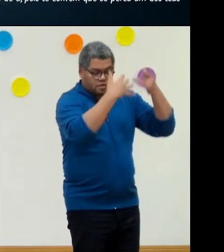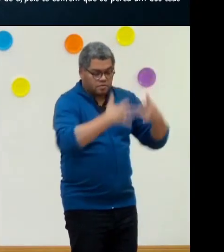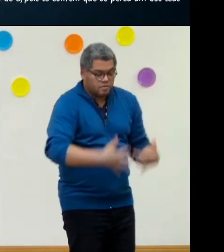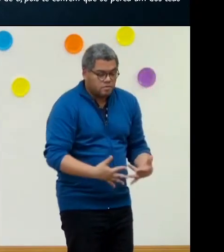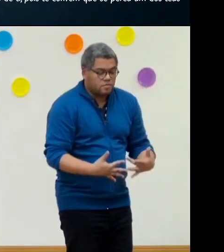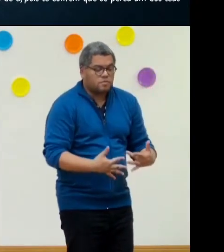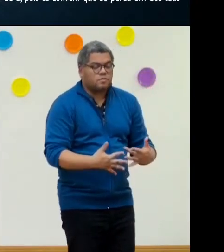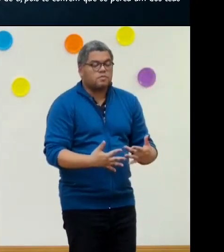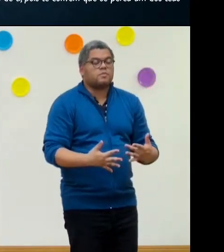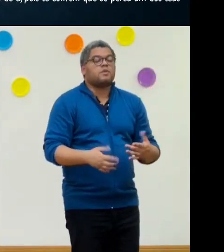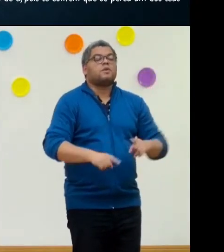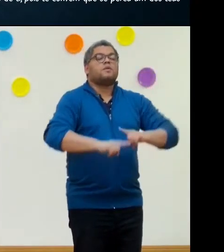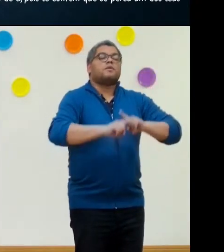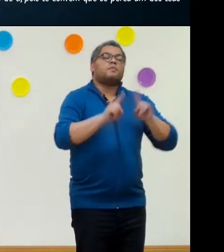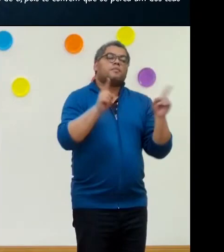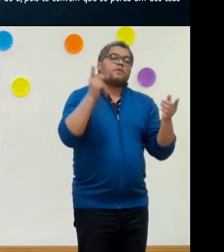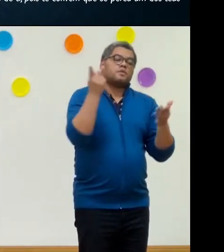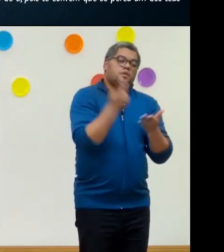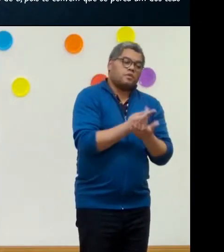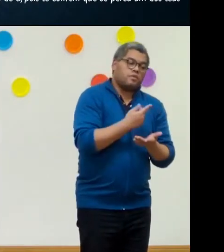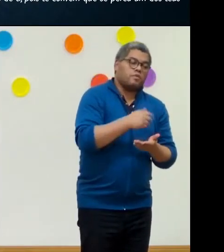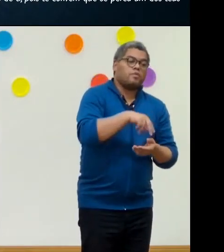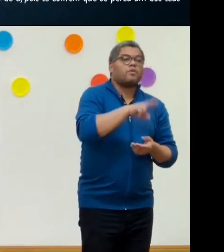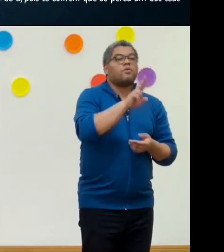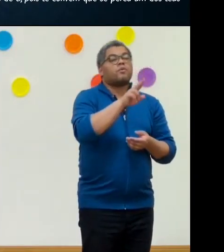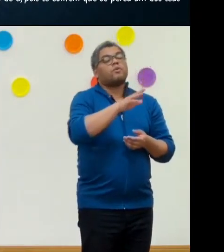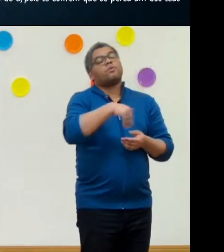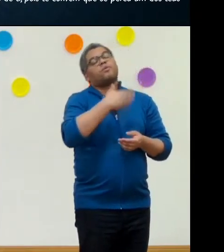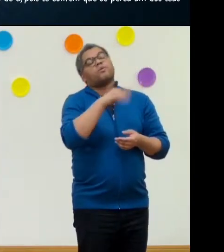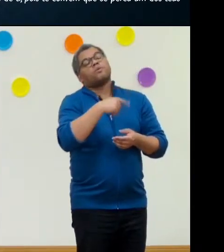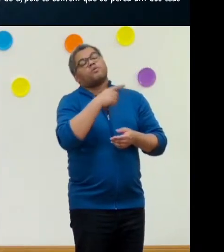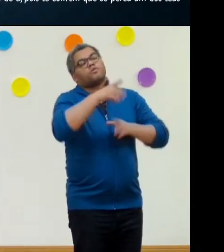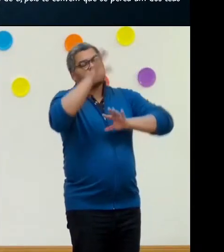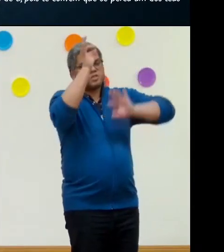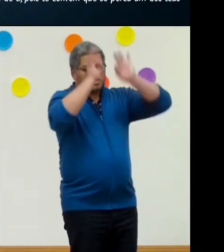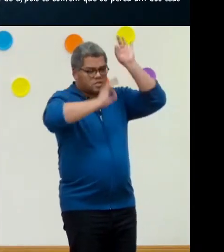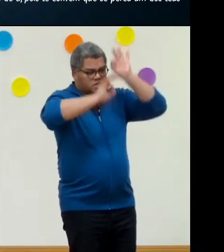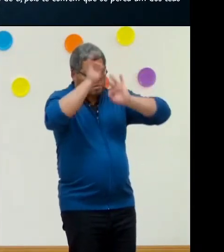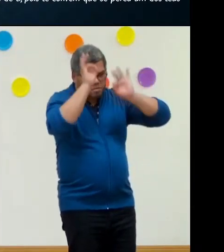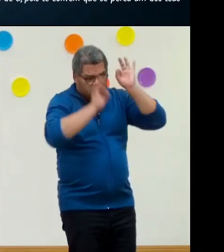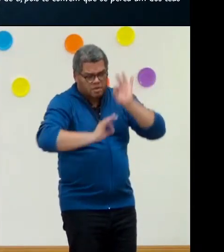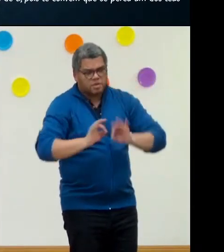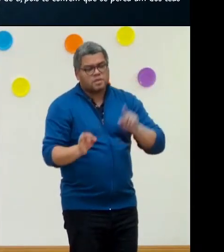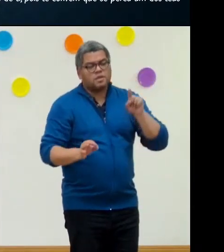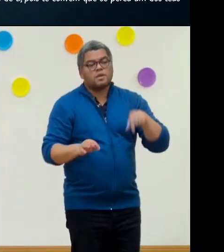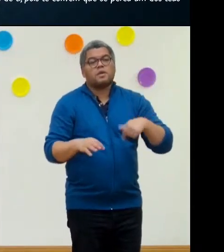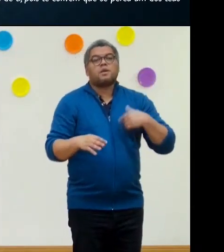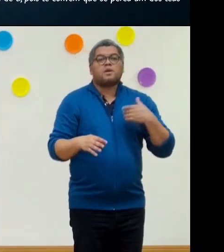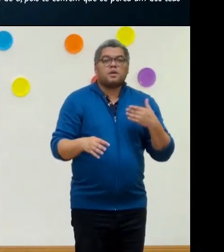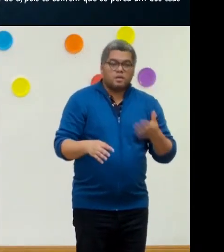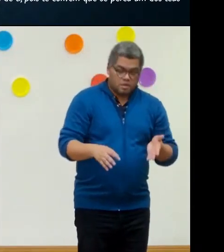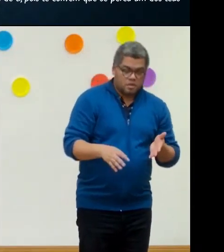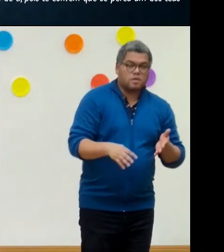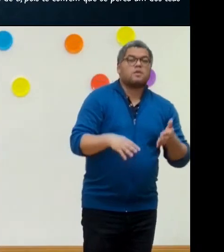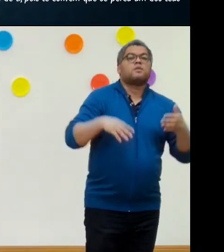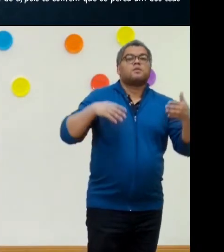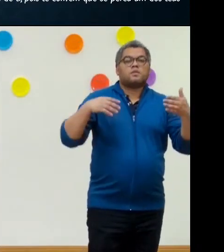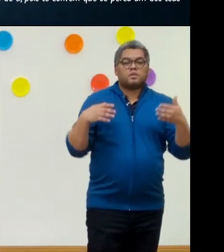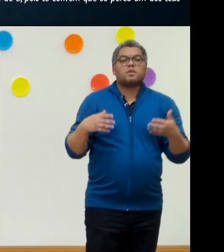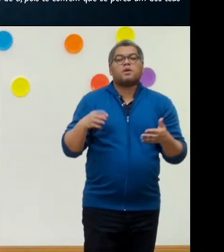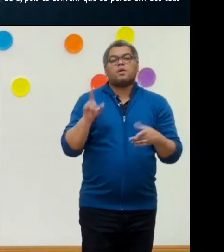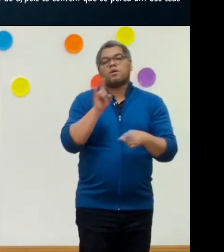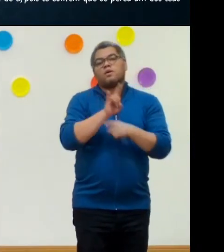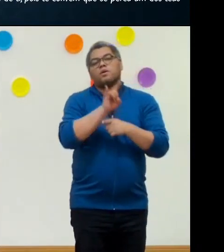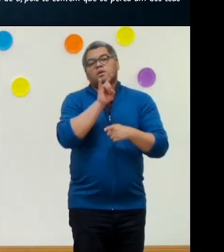Caiu quando você deseja, quando você trama isso. Então a trajetória do pecado do